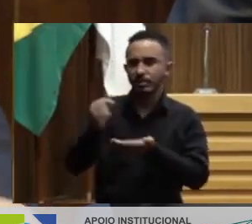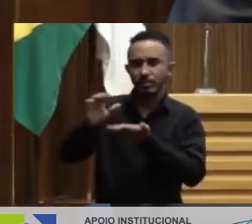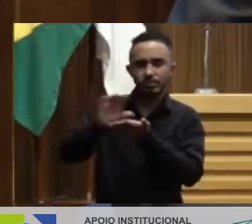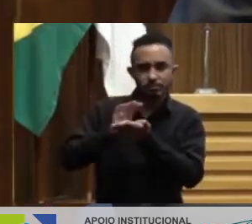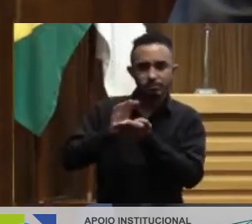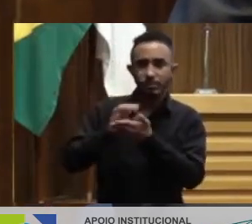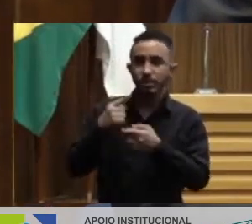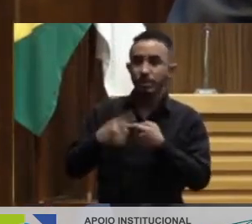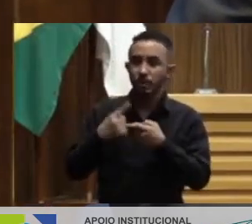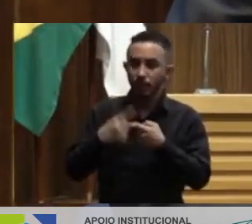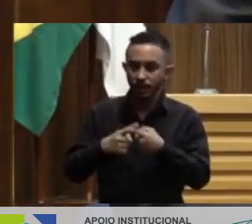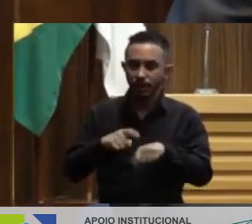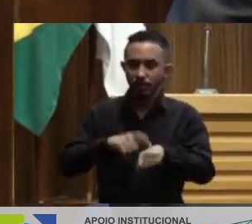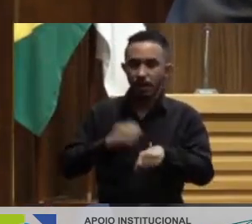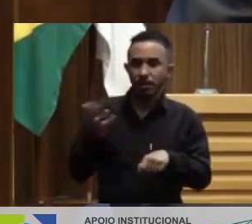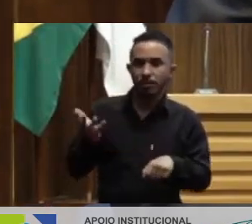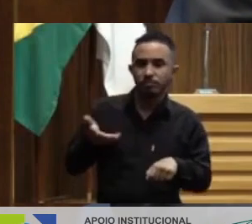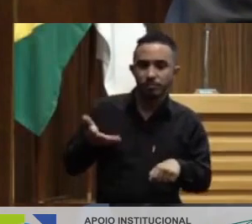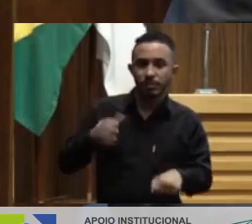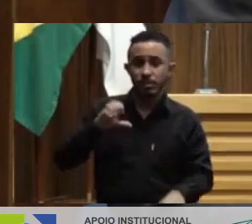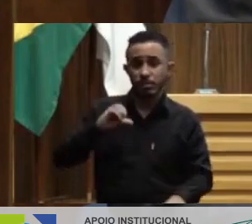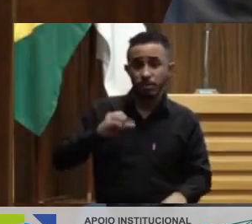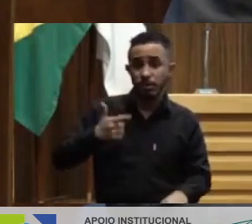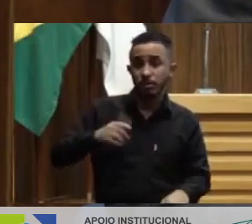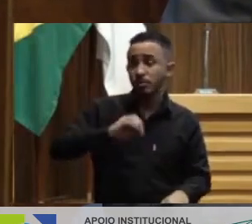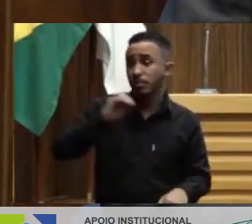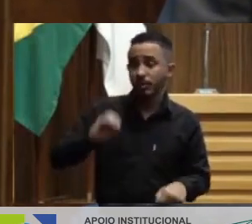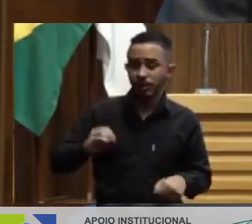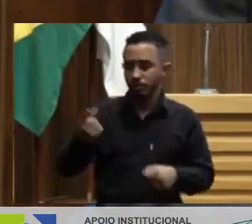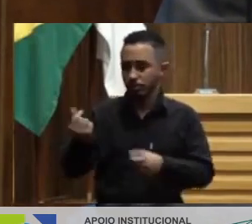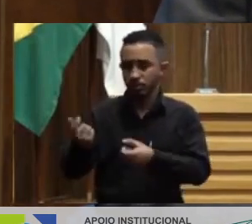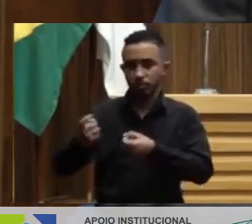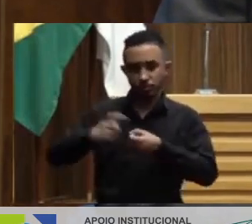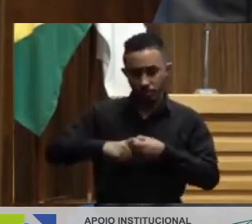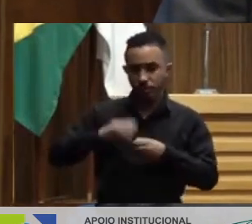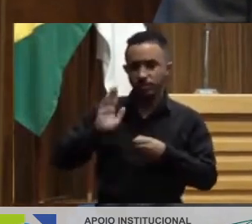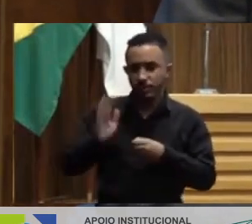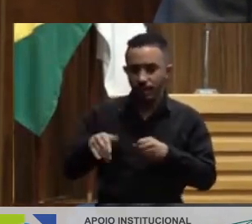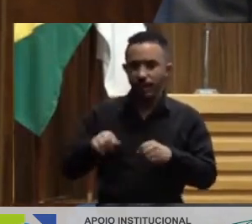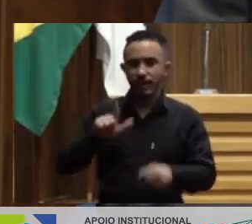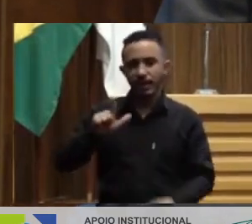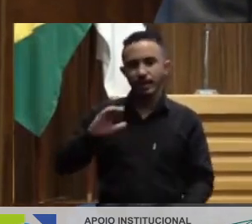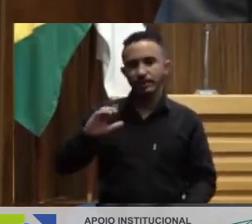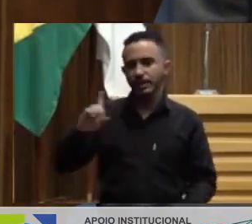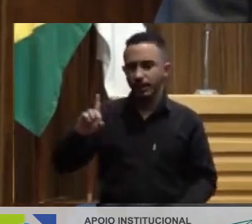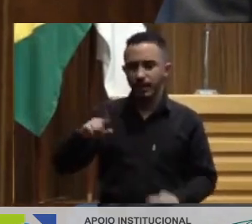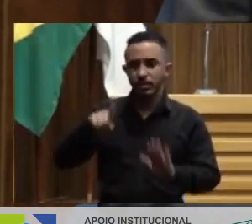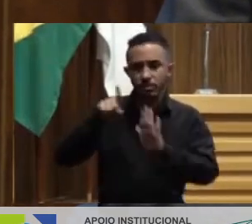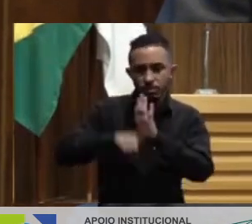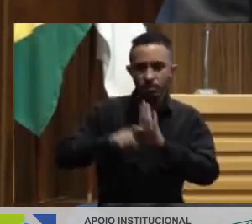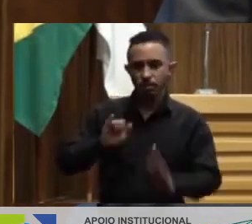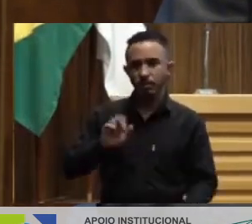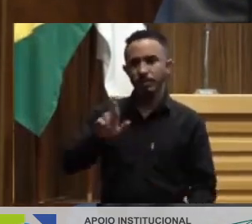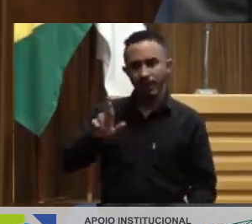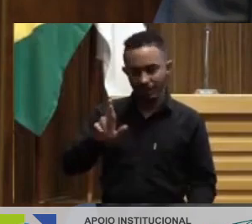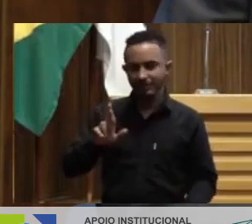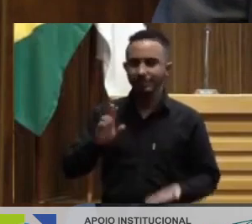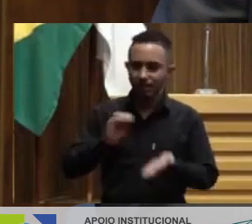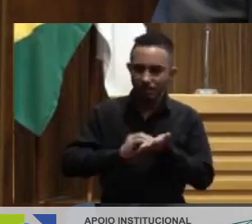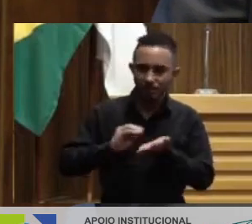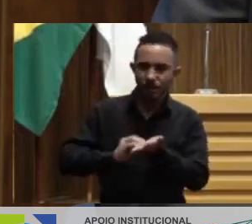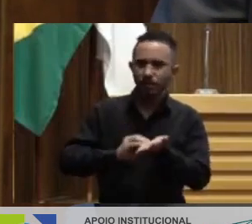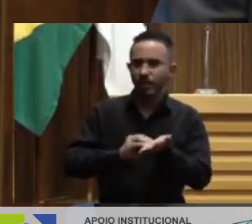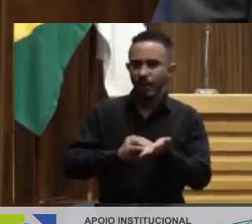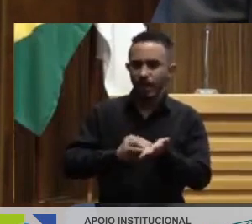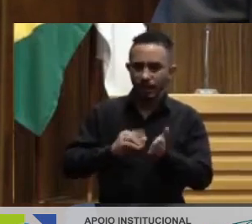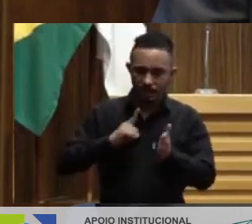do que eu estou dando aqui é a velocidade. Nós aumentamos 92% dos desembolsos. Nós precisamos de... E a LCD dá o desconto de imposto de renda. Então, como está